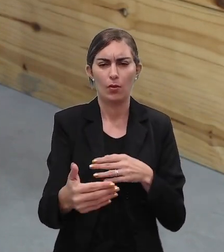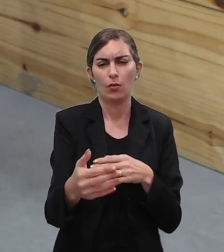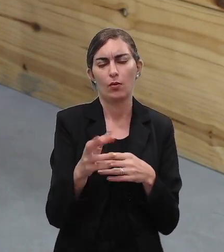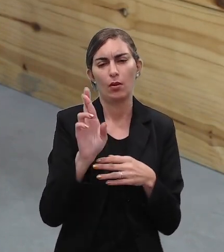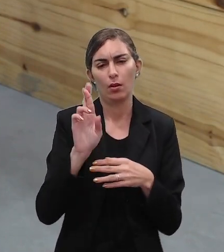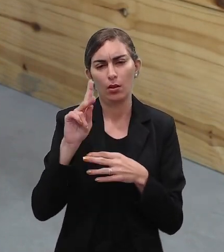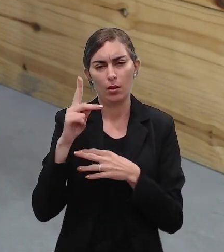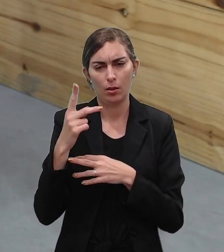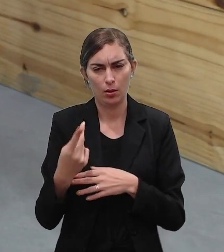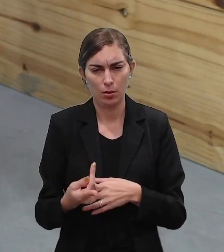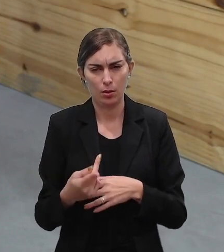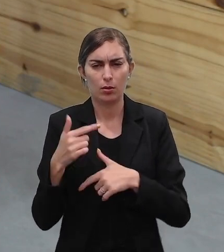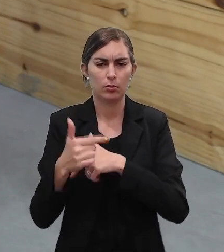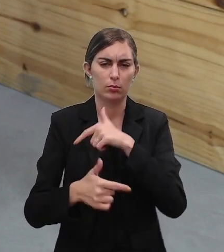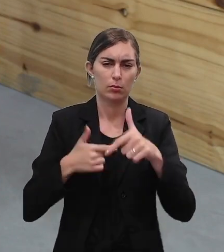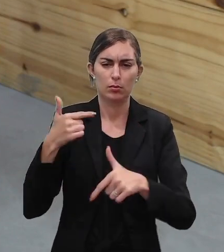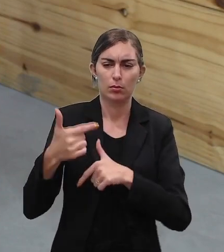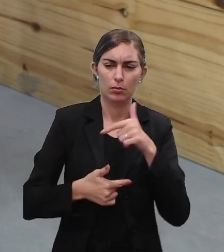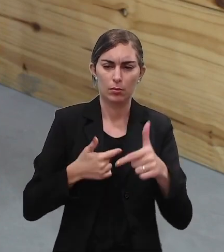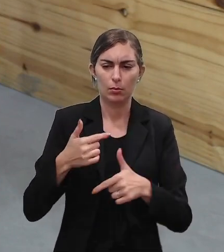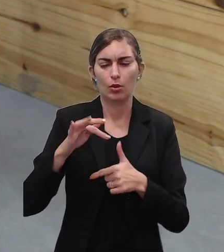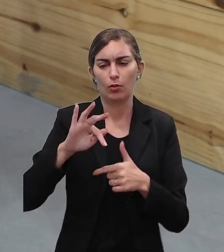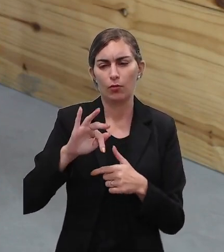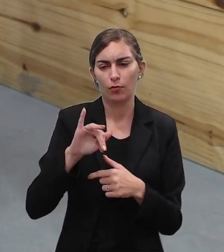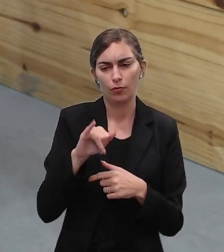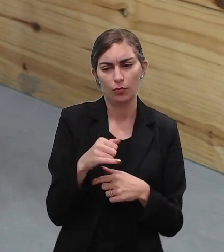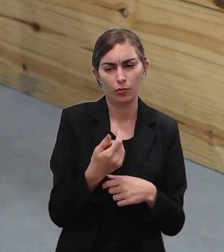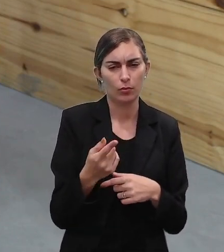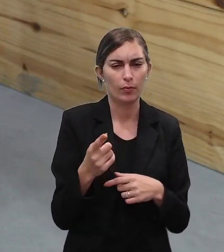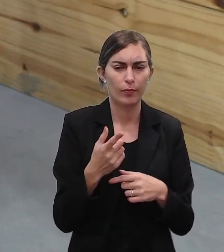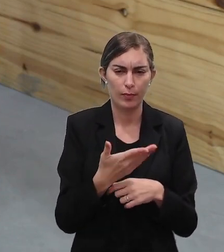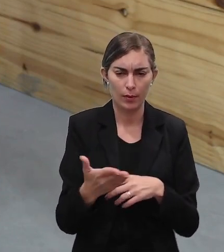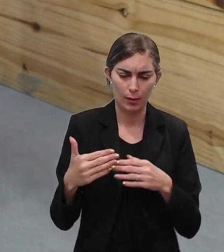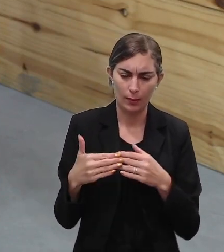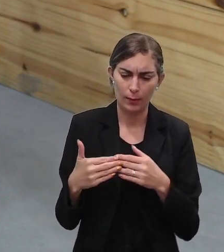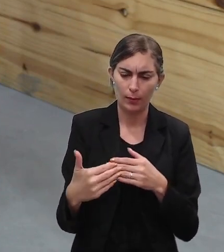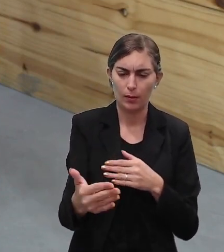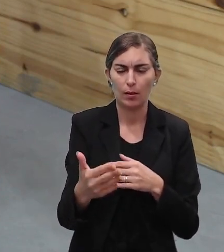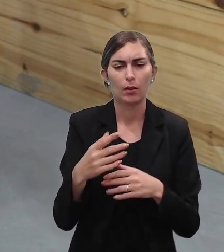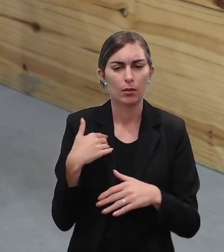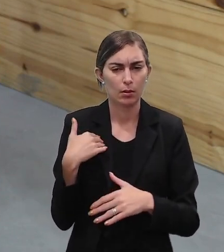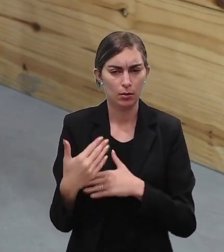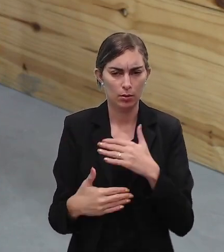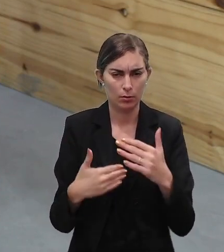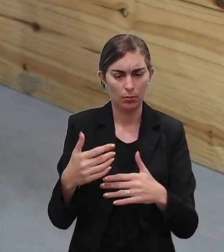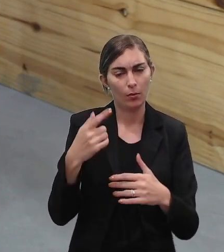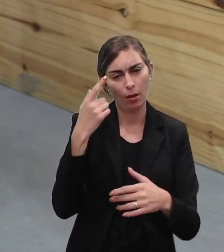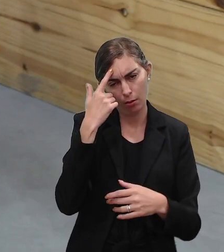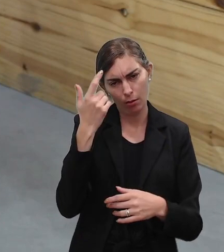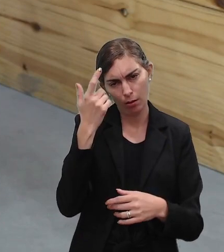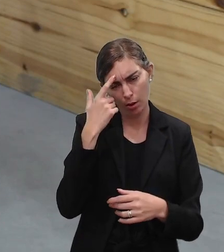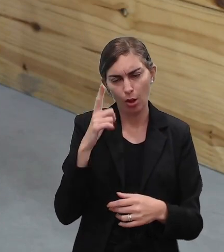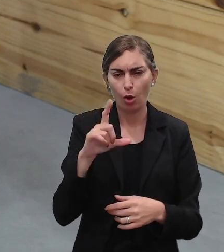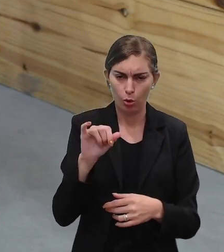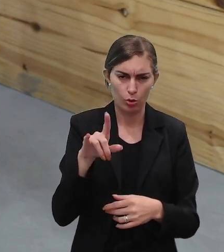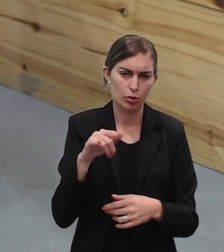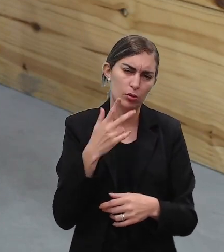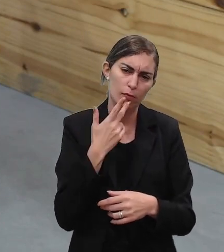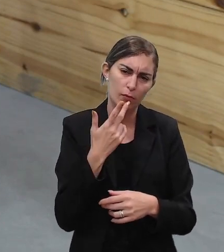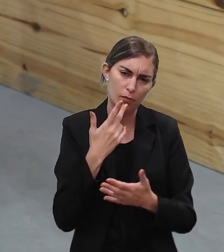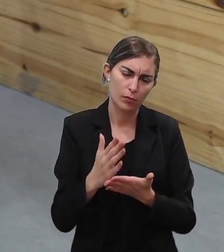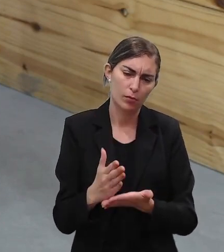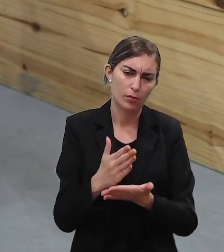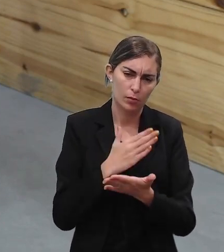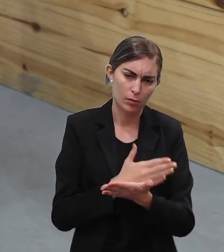recursos humanos, trabalhar esse funcionário e ele, a partir deste desenvolvimento lógico, como eu já falei